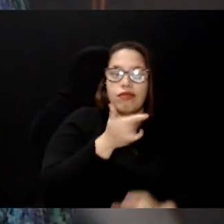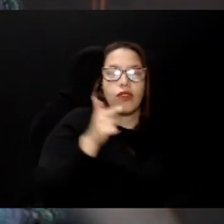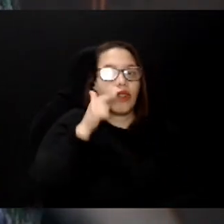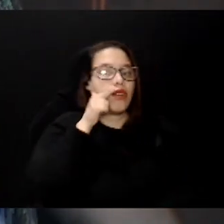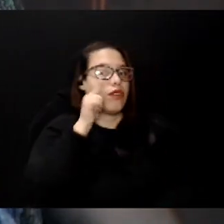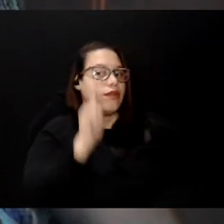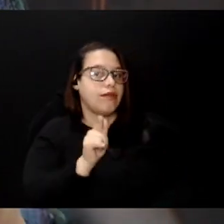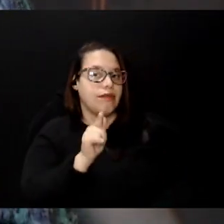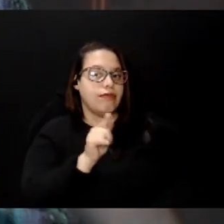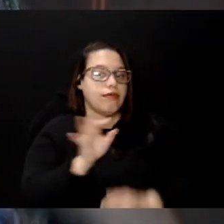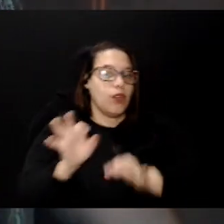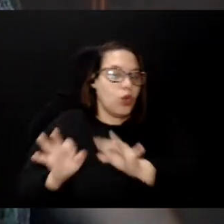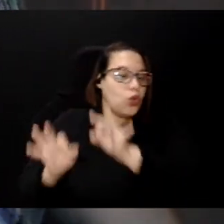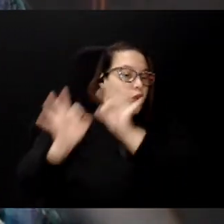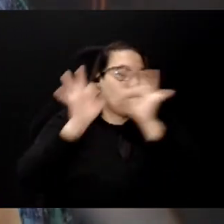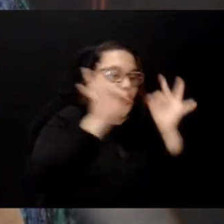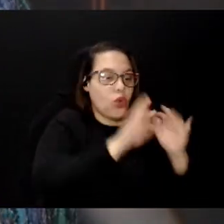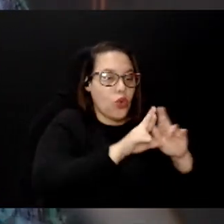acompanhar diversos